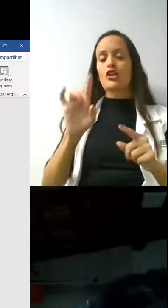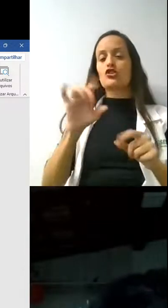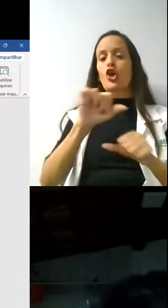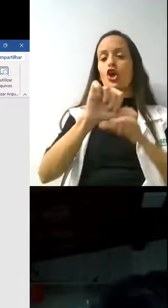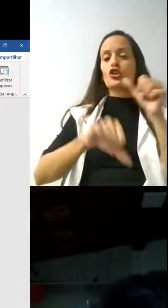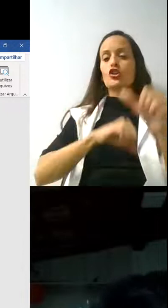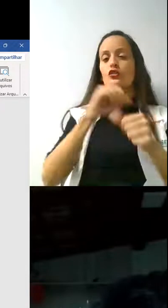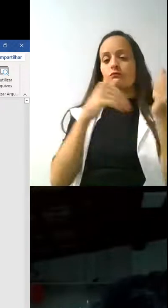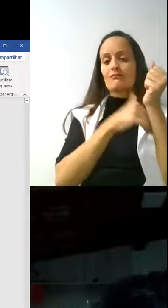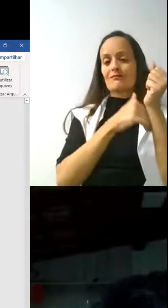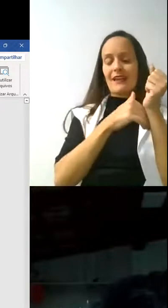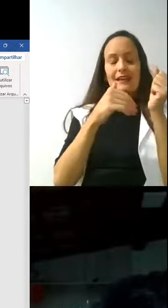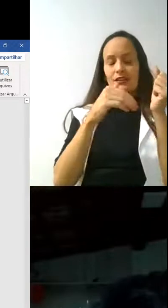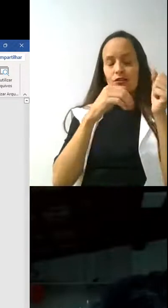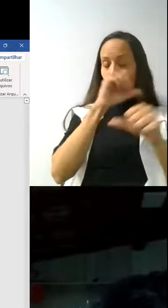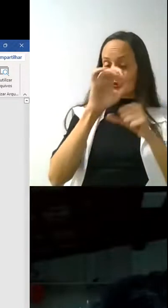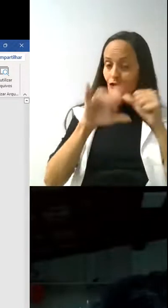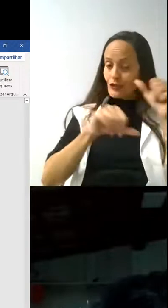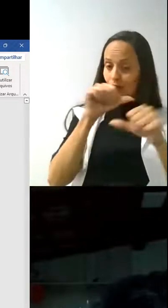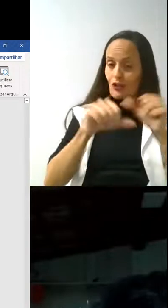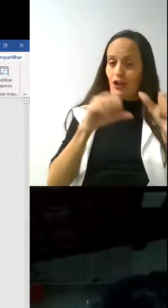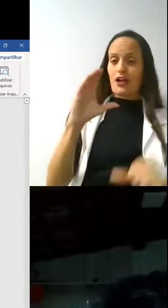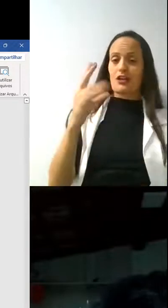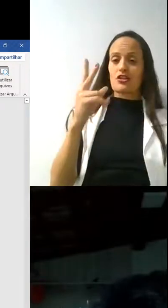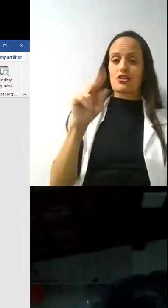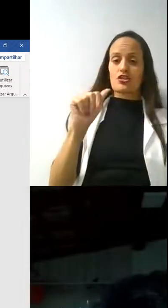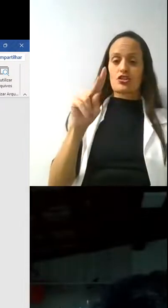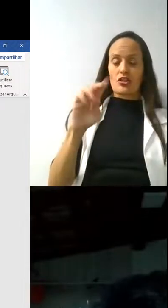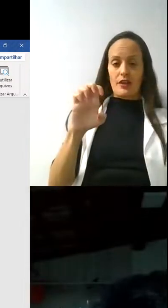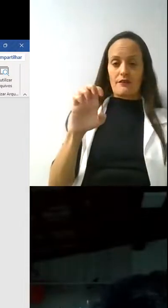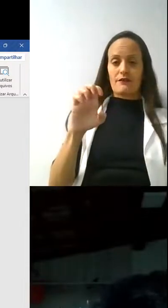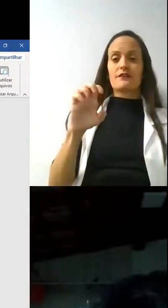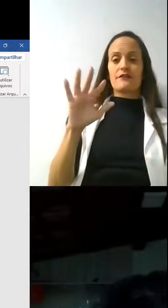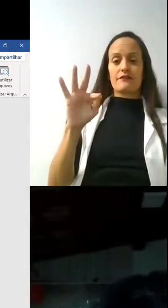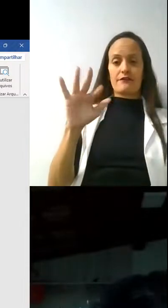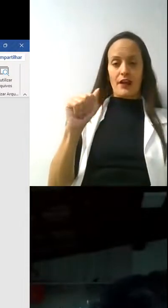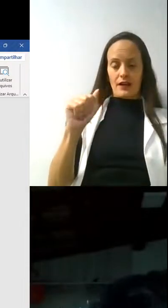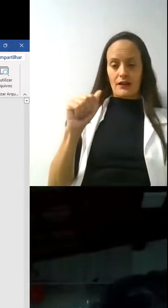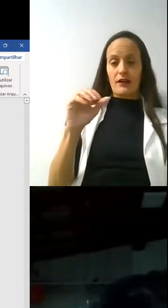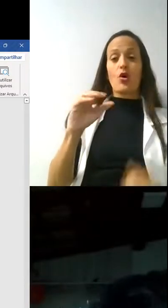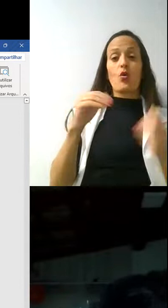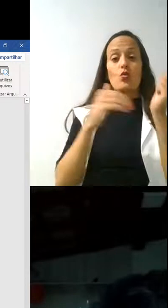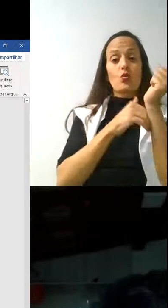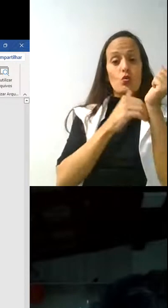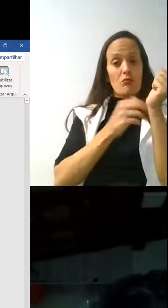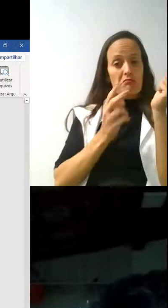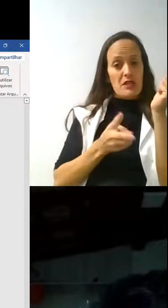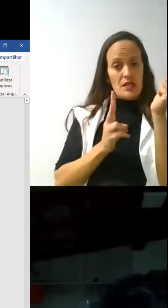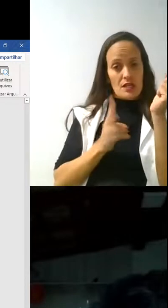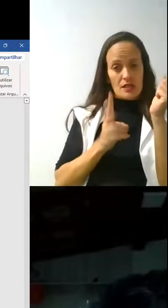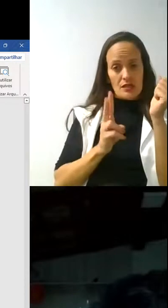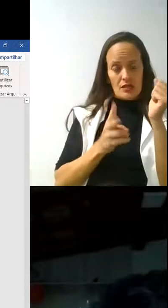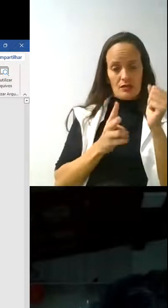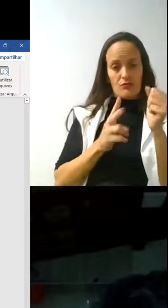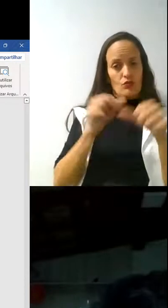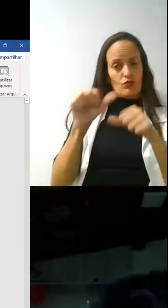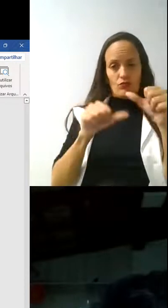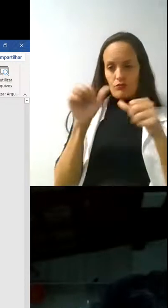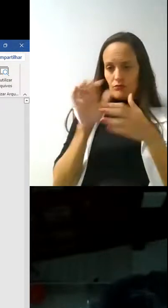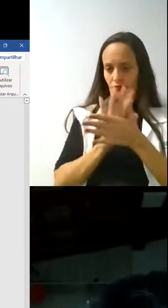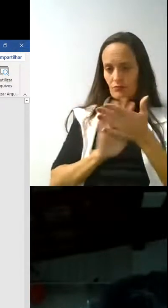Vai sair qual? Vai sair a do que já está cadastrado, que no caso é a NF, que é a chave simples. E instalar o